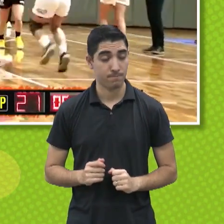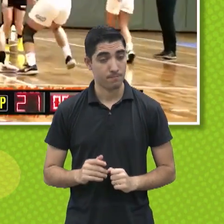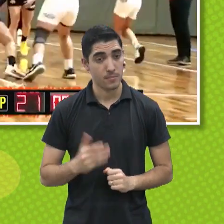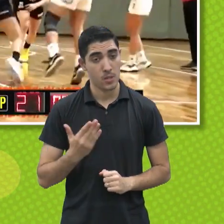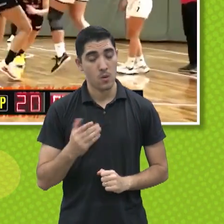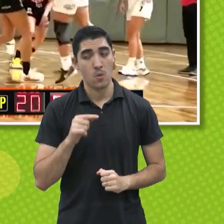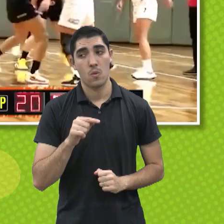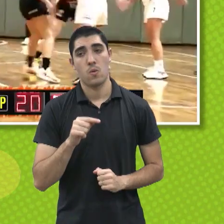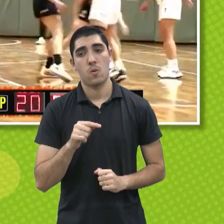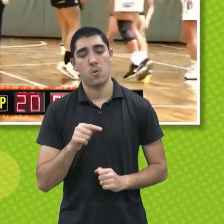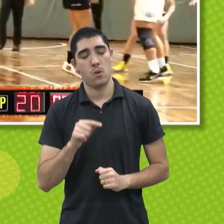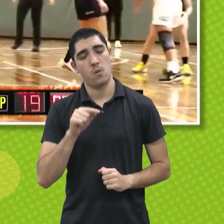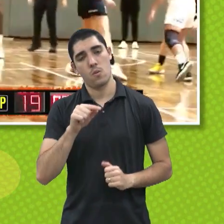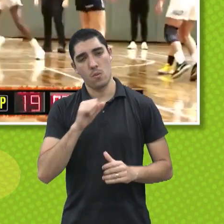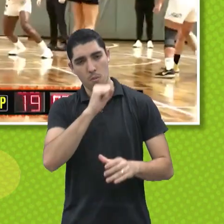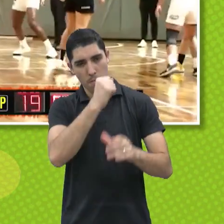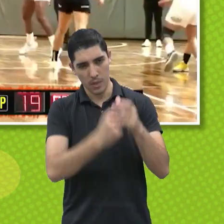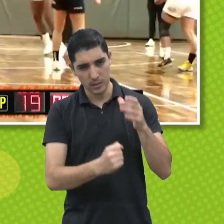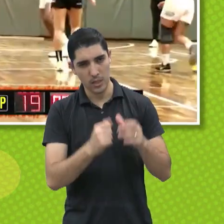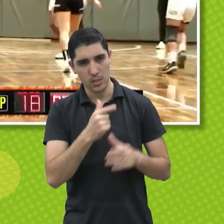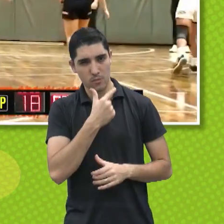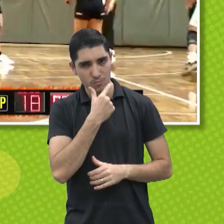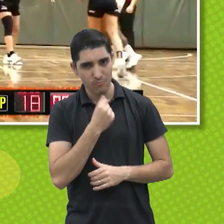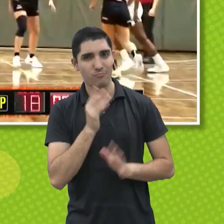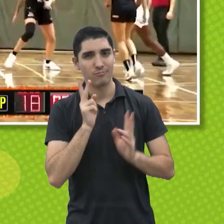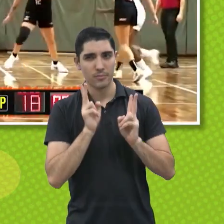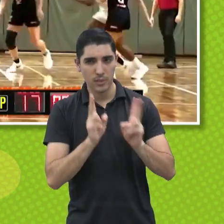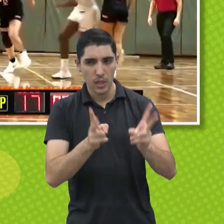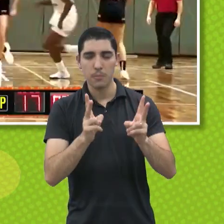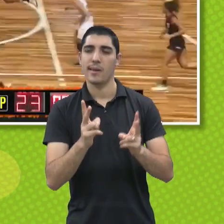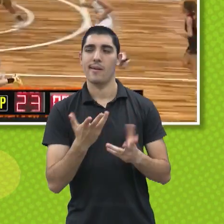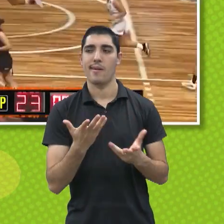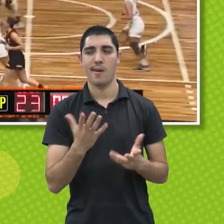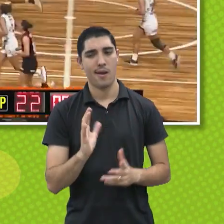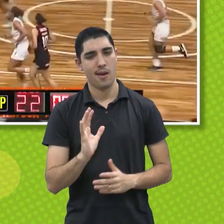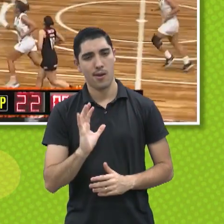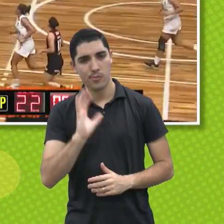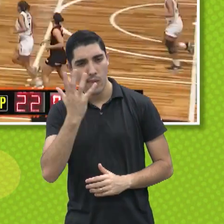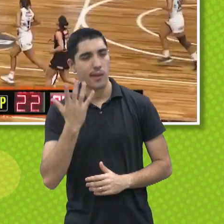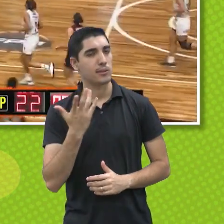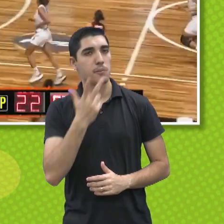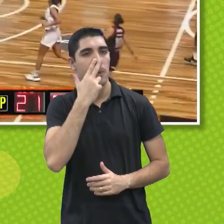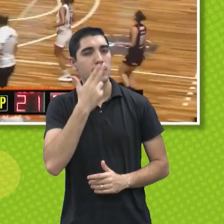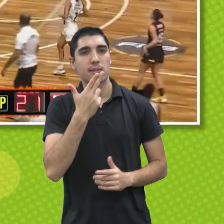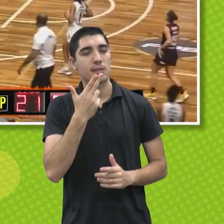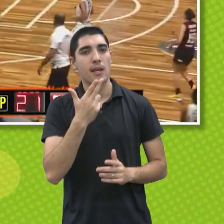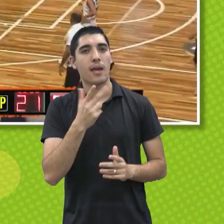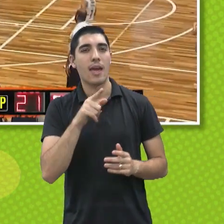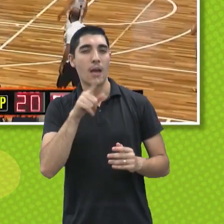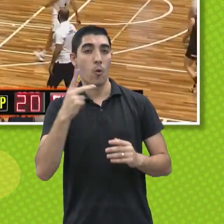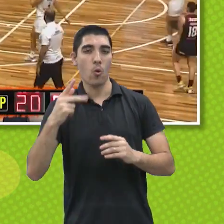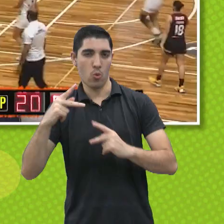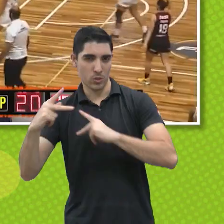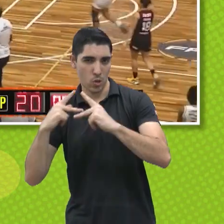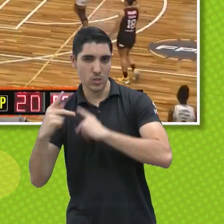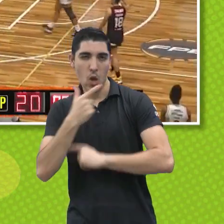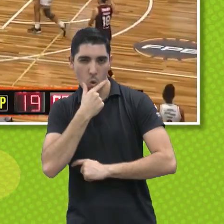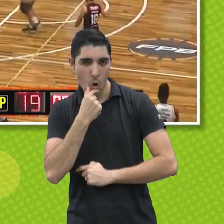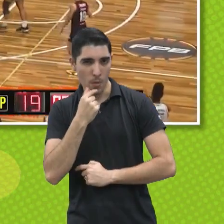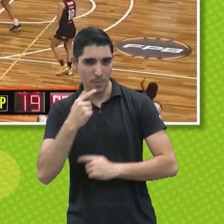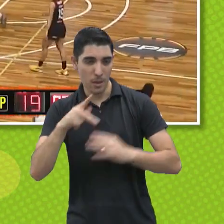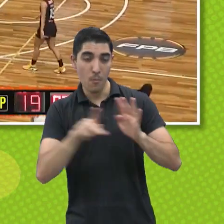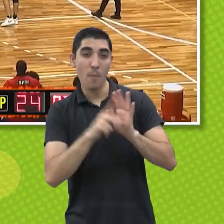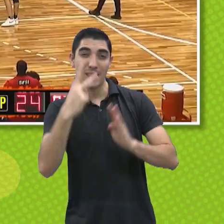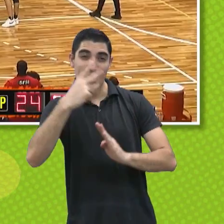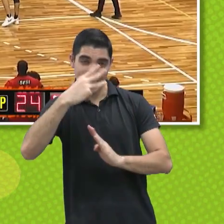como você bem fala sempre aqui, sofre ou vem sofrendo de um problema no terceiro período. Sim. Que dá uma baixada.